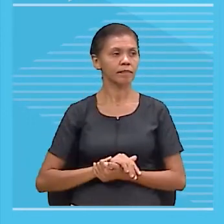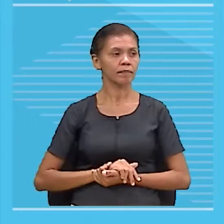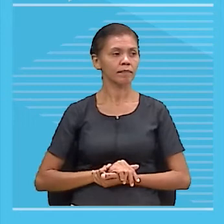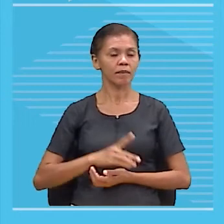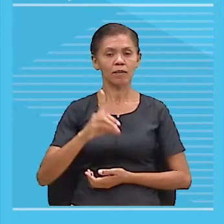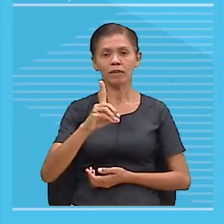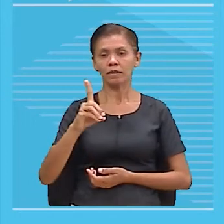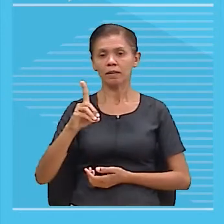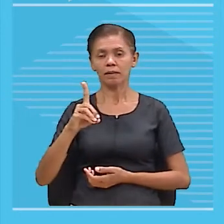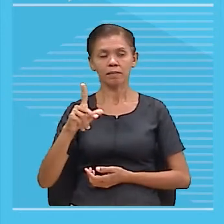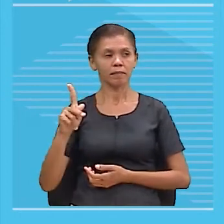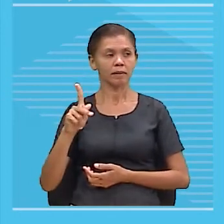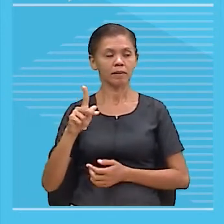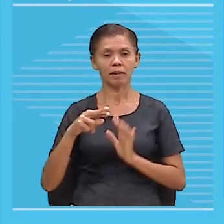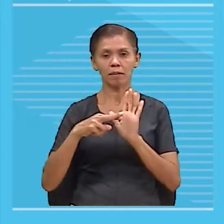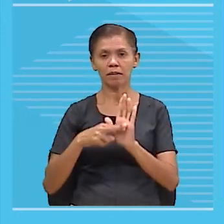200